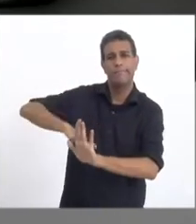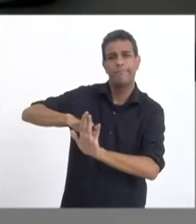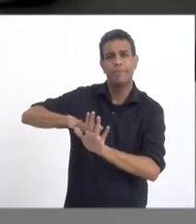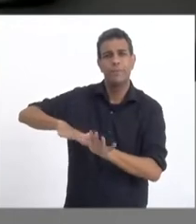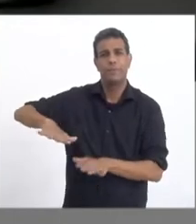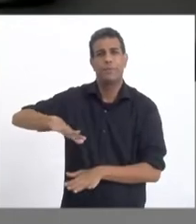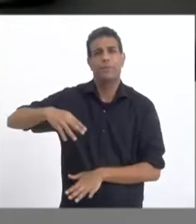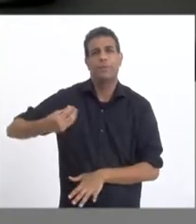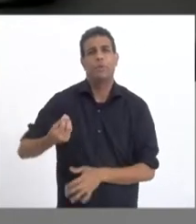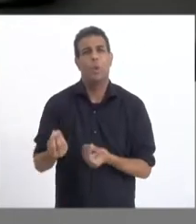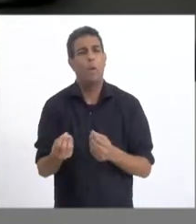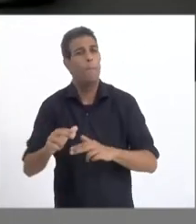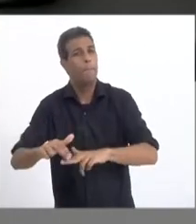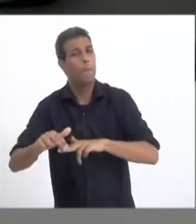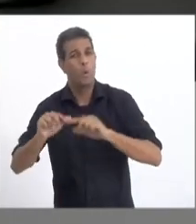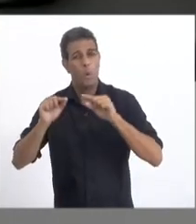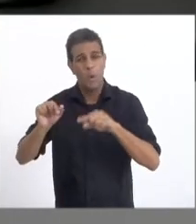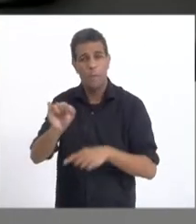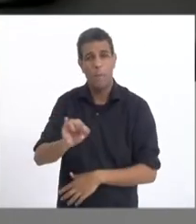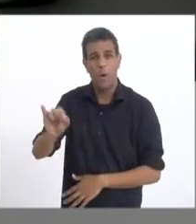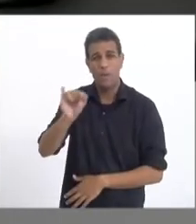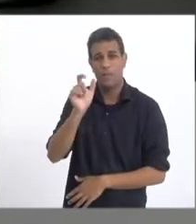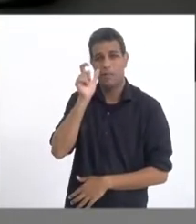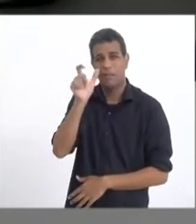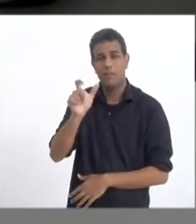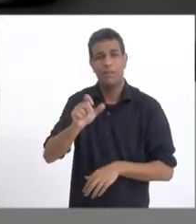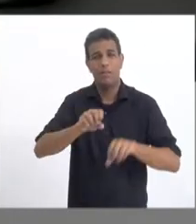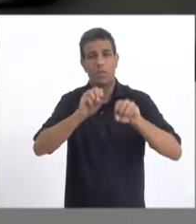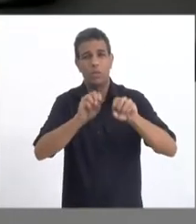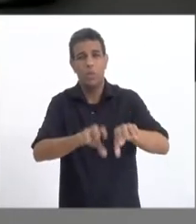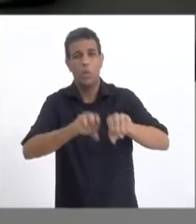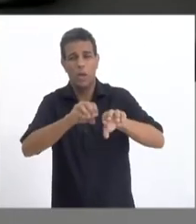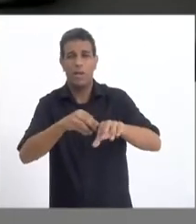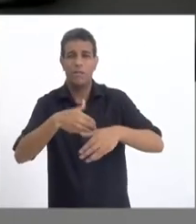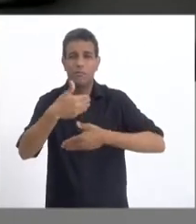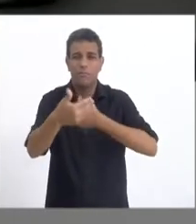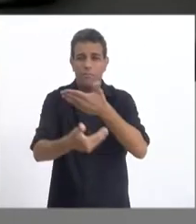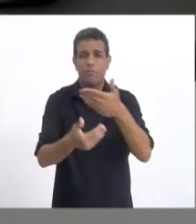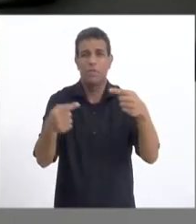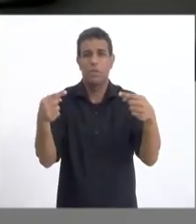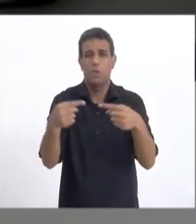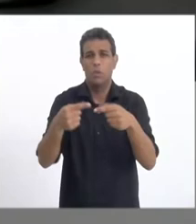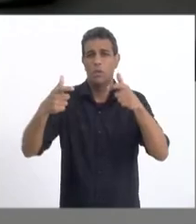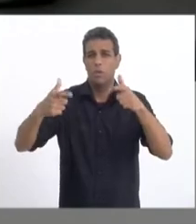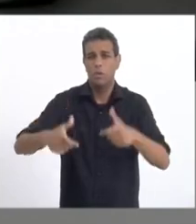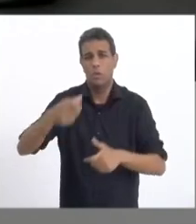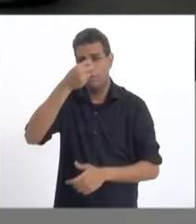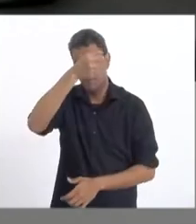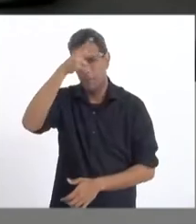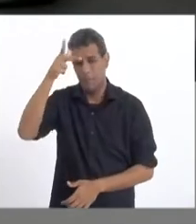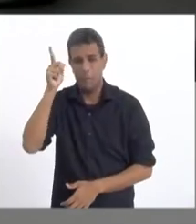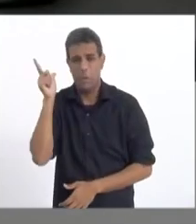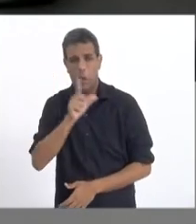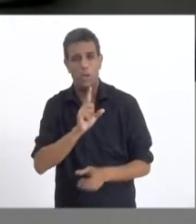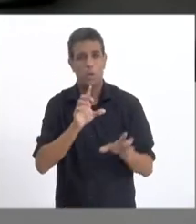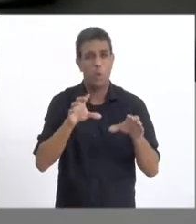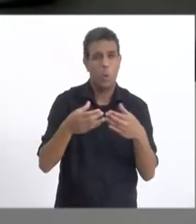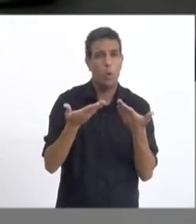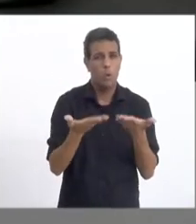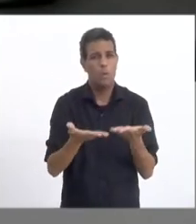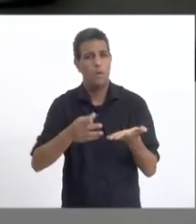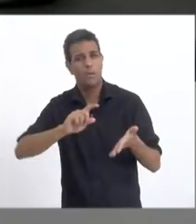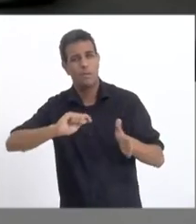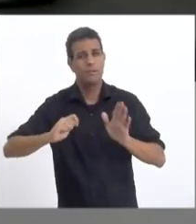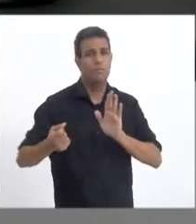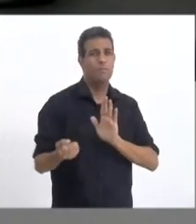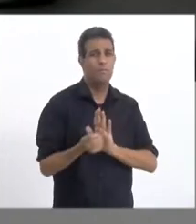questão. Por isso, o olhar para a educação permanente inicia no município de Guapimirim, com um grupo que hoje é nomeado